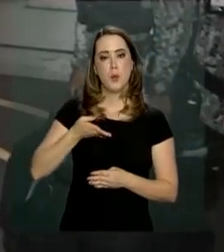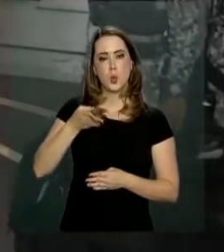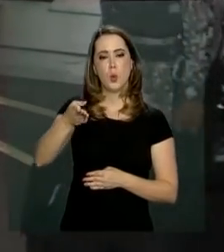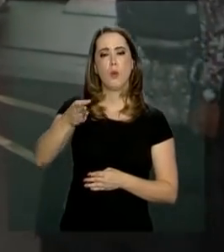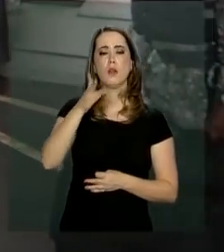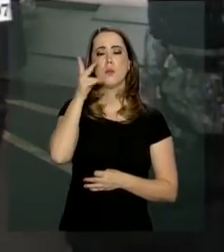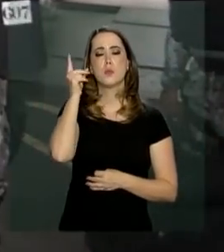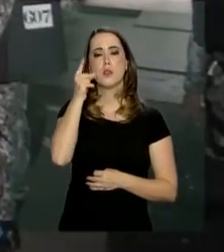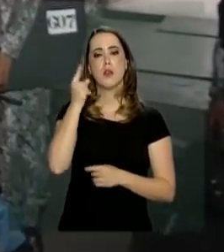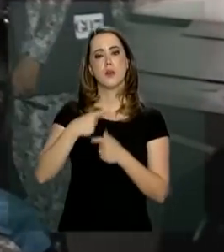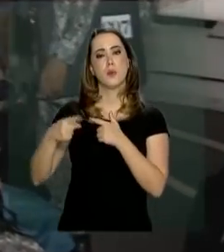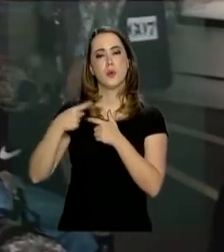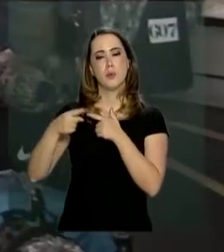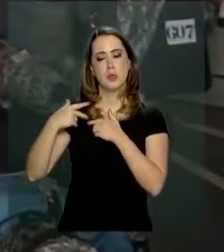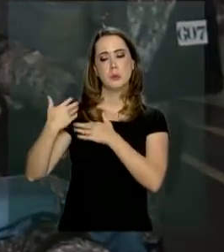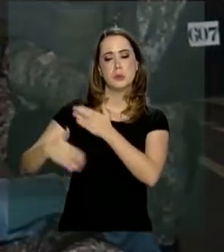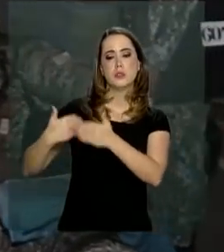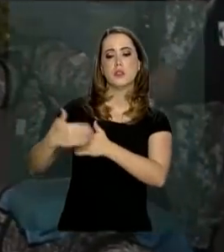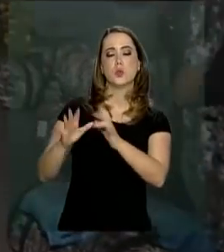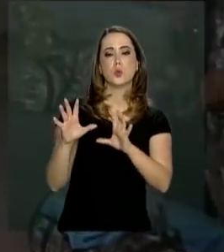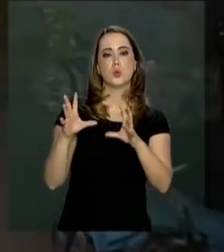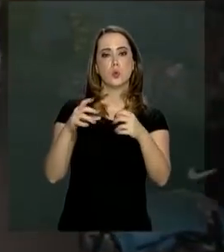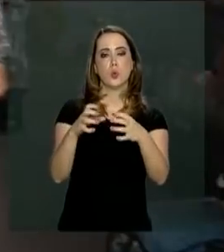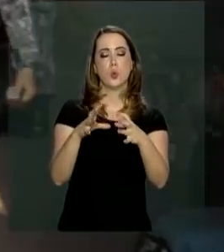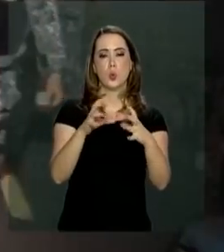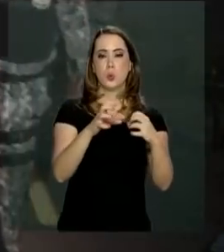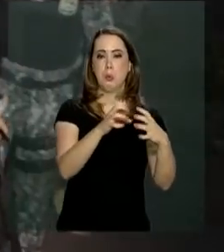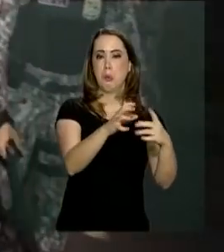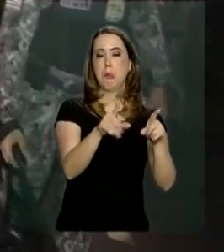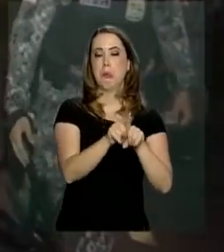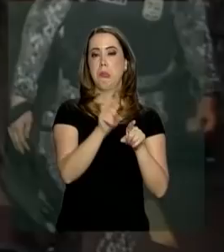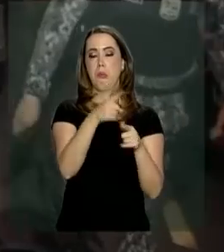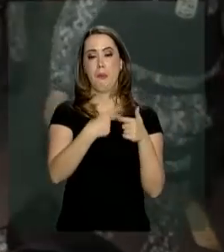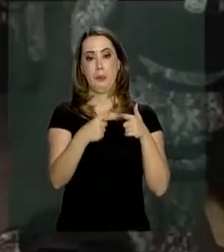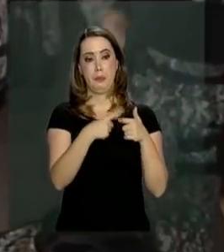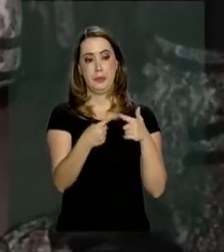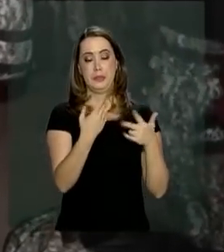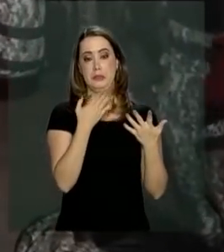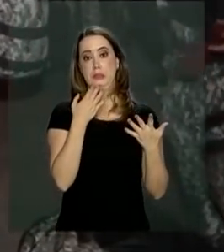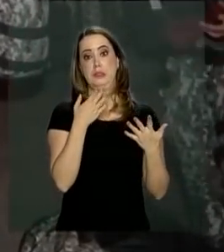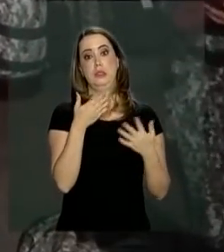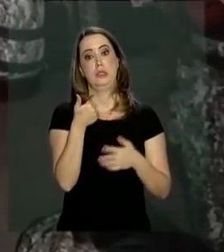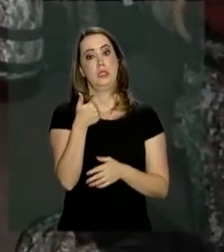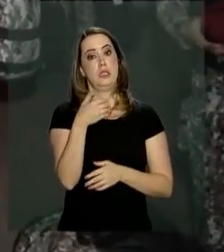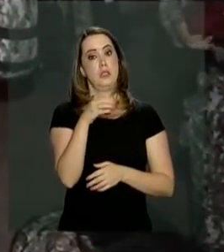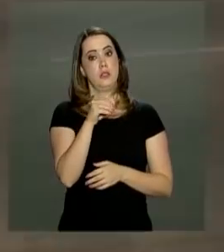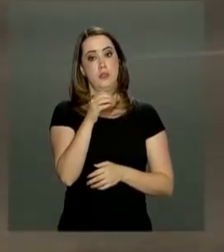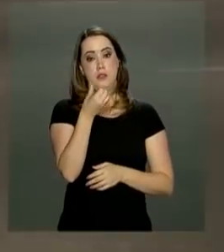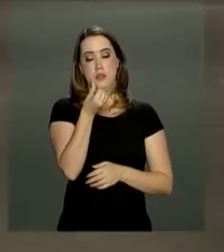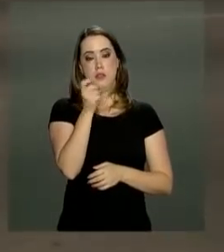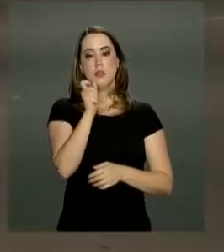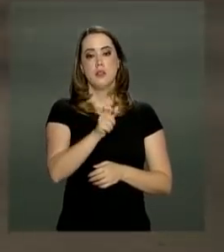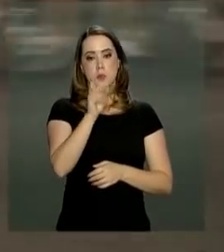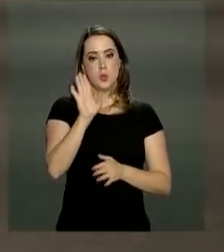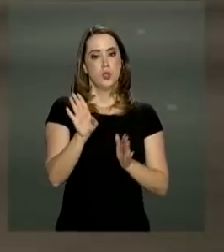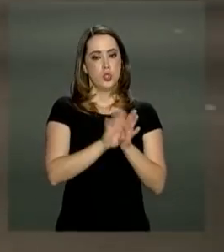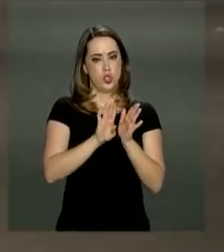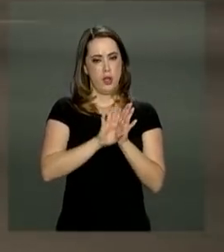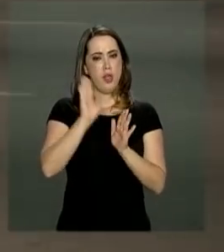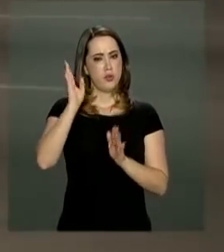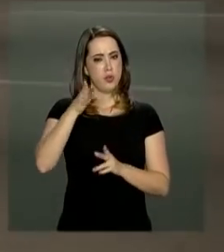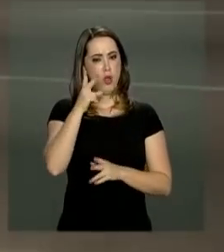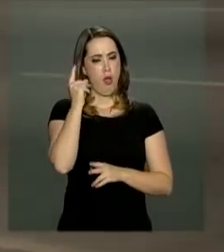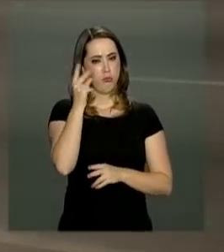estado por causa da continuidade desses ataques. Pelo menos 106 desses agentes já chegaram